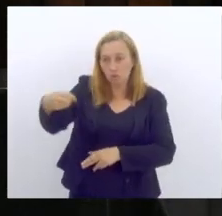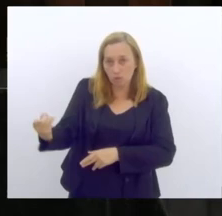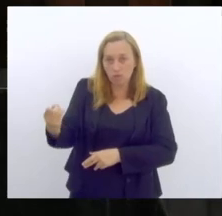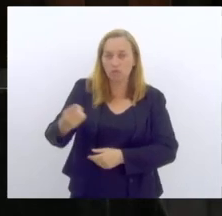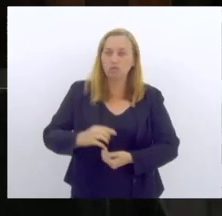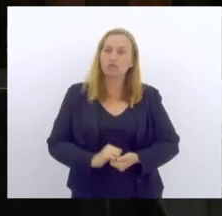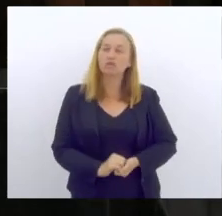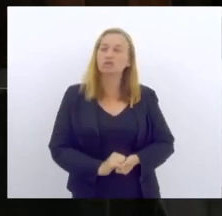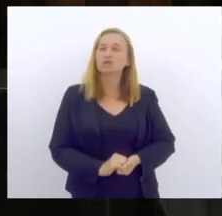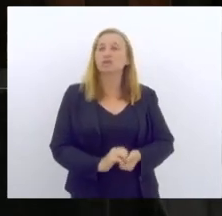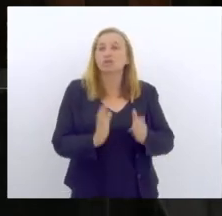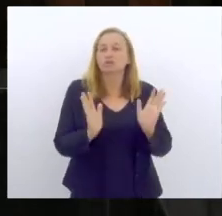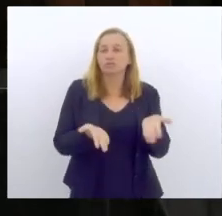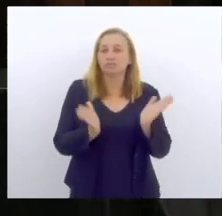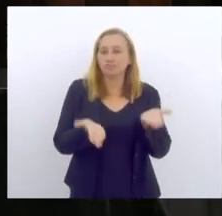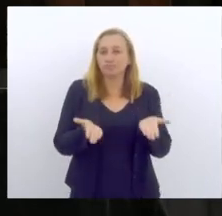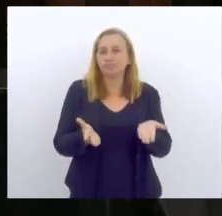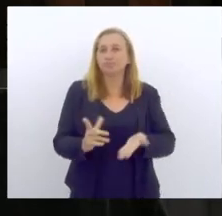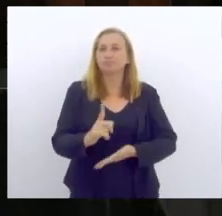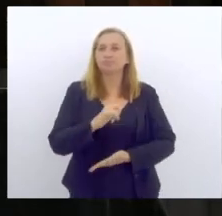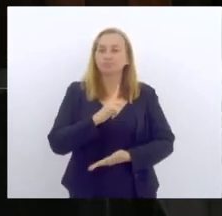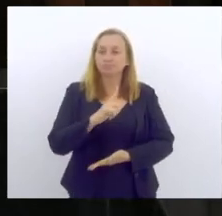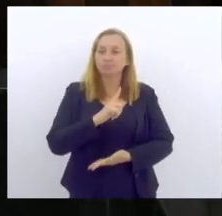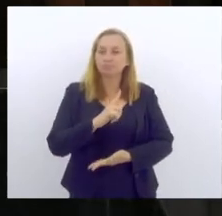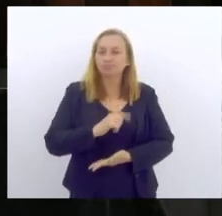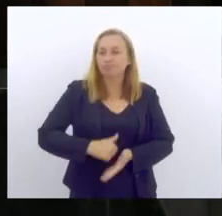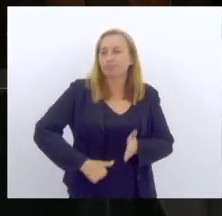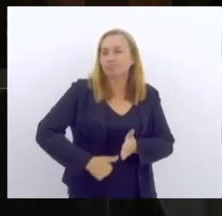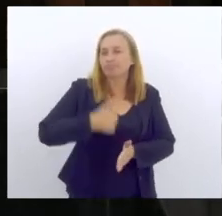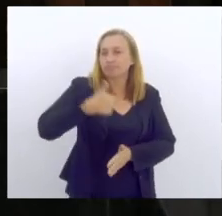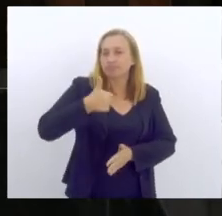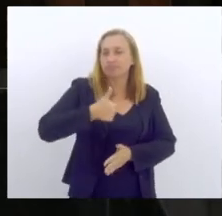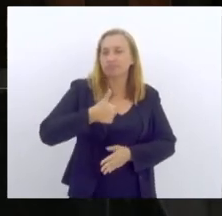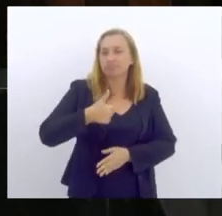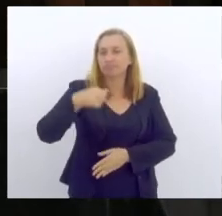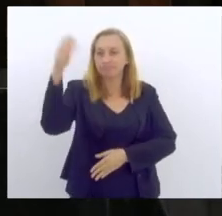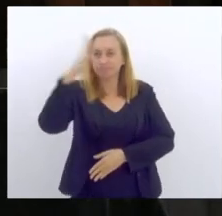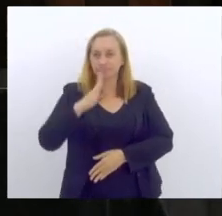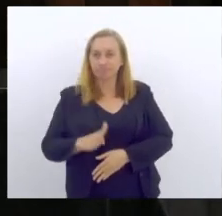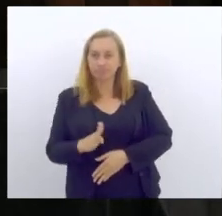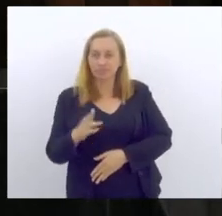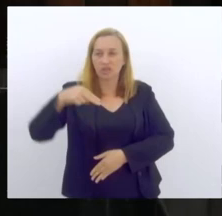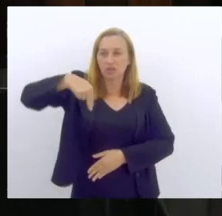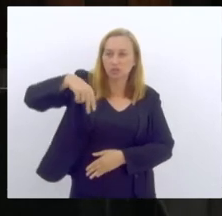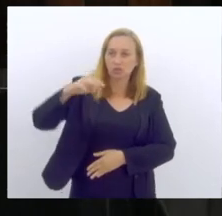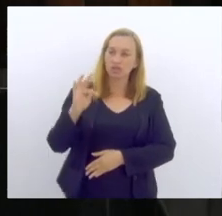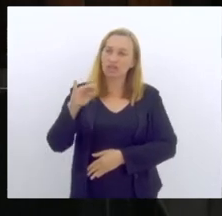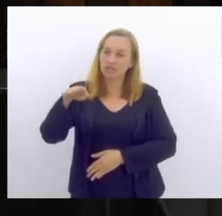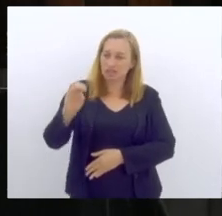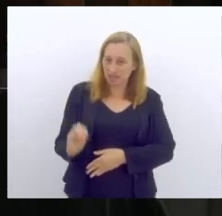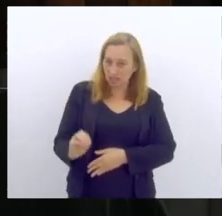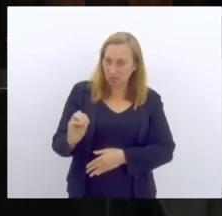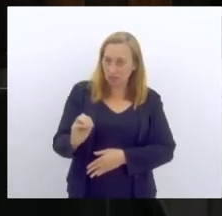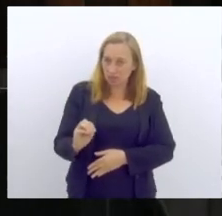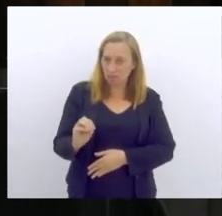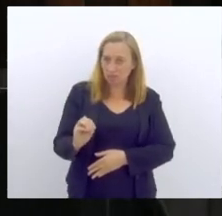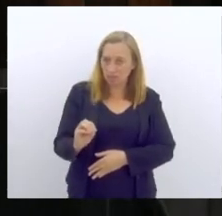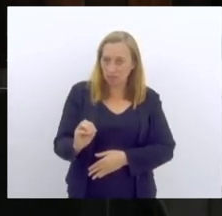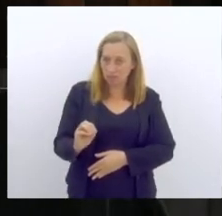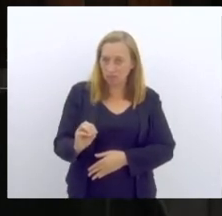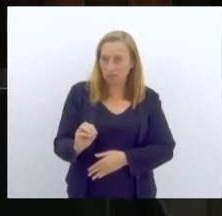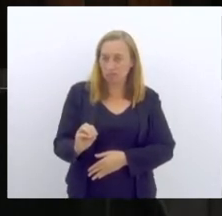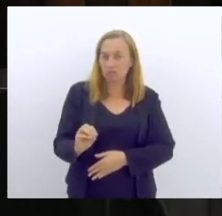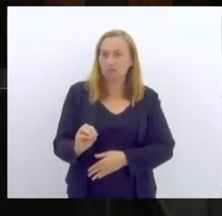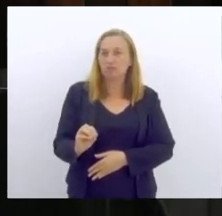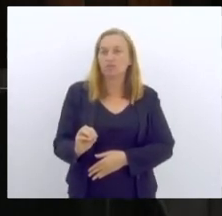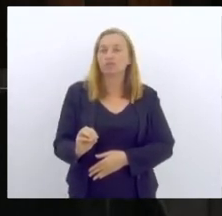senhoras e senhores que hoje tivermos o primeiro brasileiro nordestino Presidente da Confederação Brasileira de futebol muito